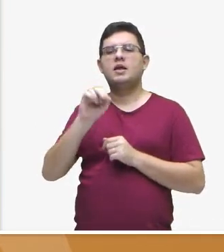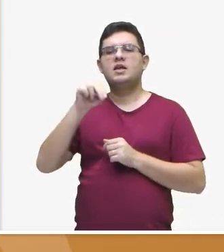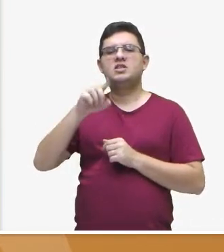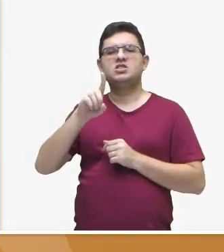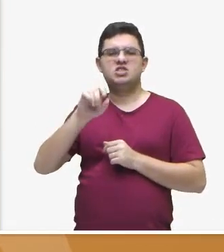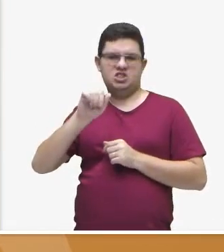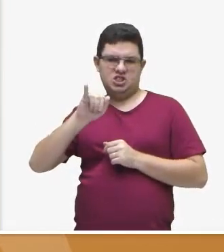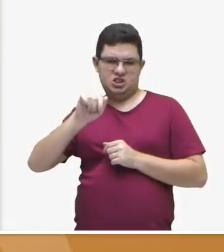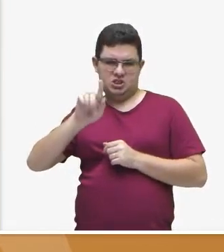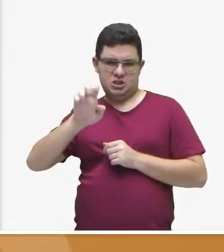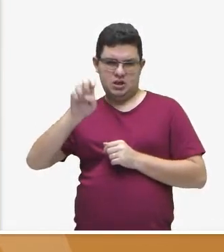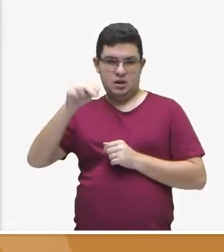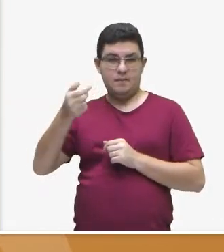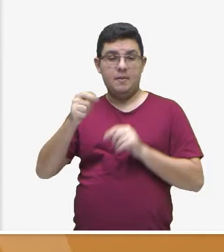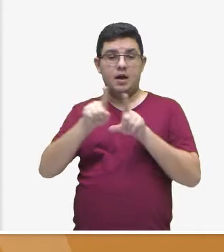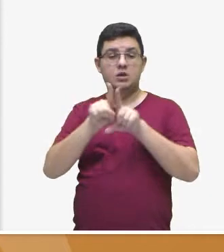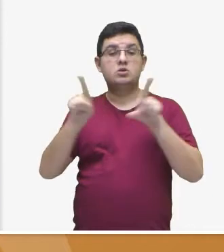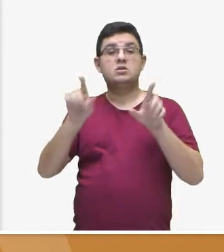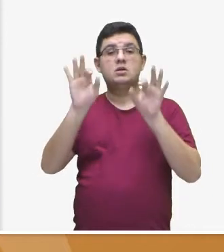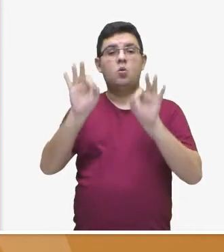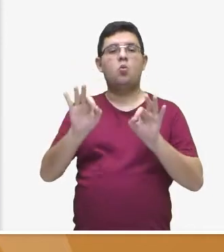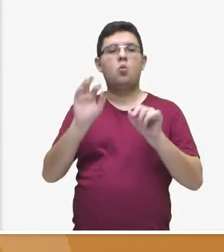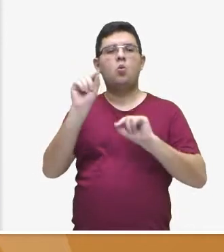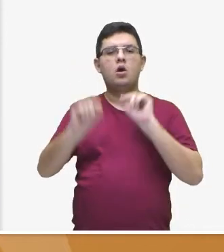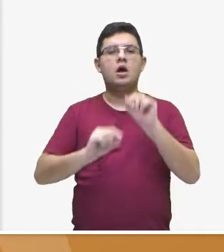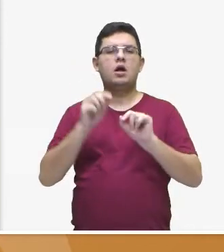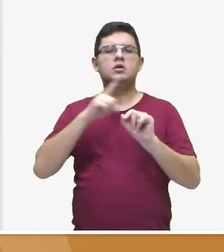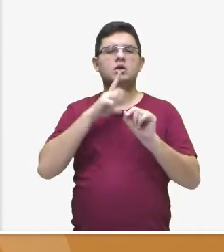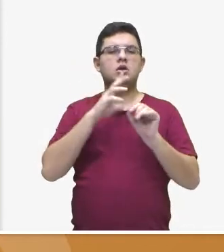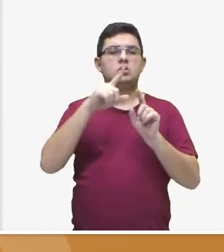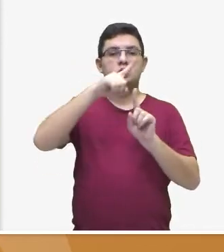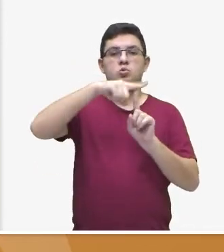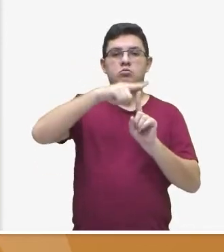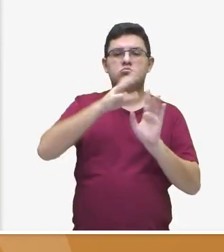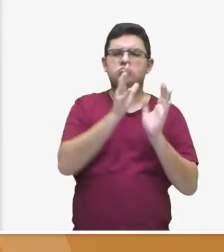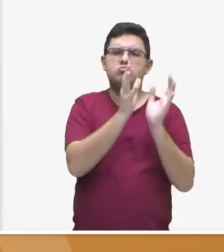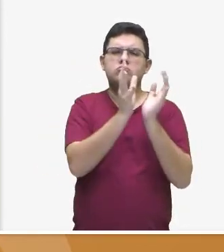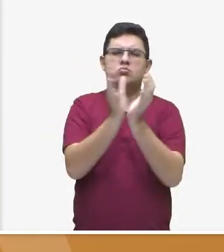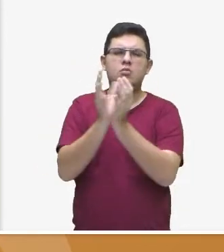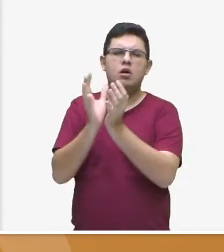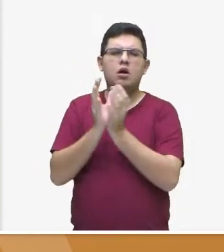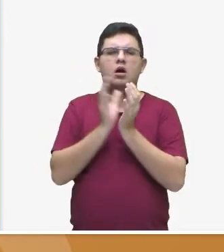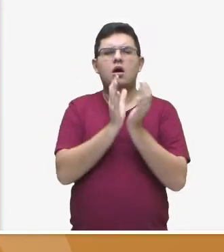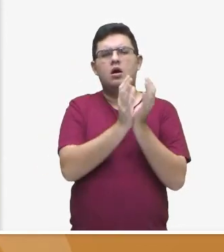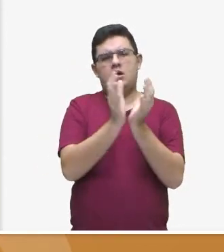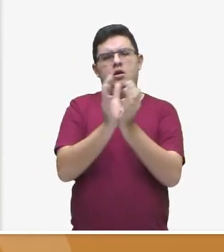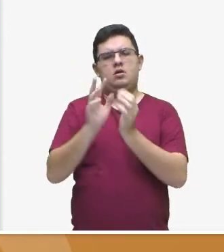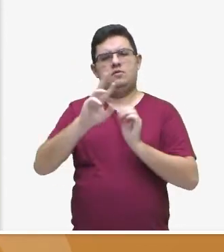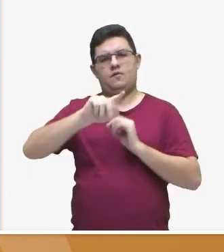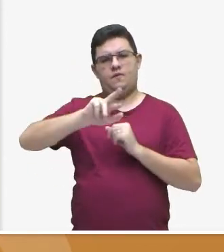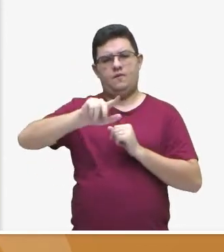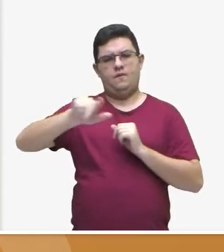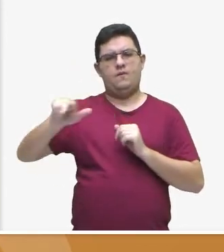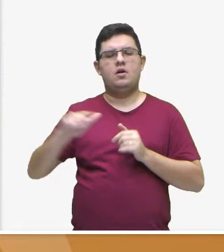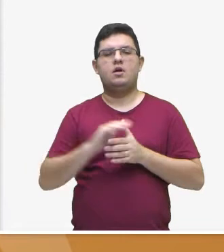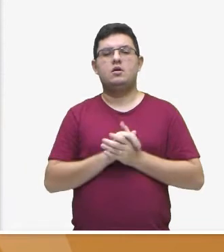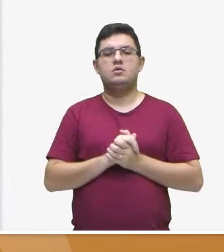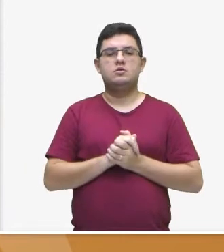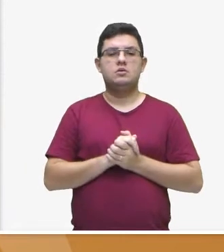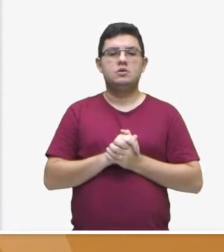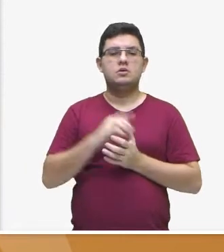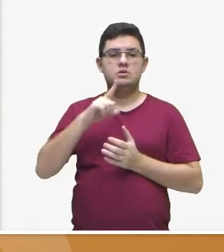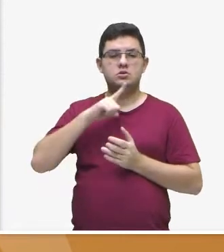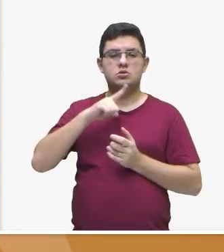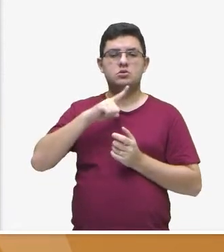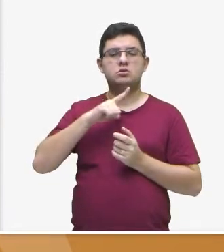aqui moravam os tchucarramãs, aqui moravam os apurinãs, os Jamamadis, os